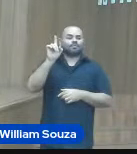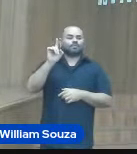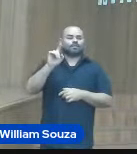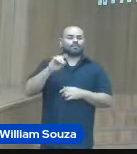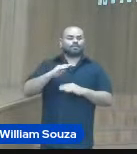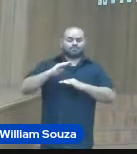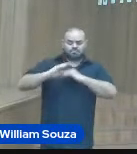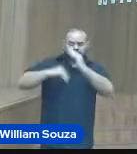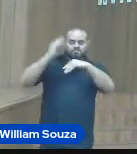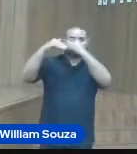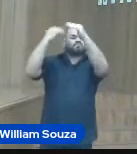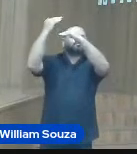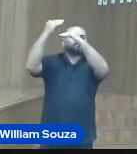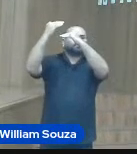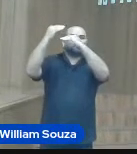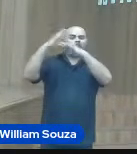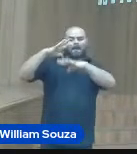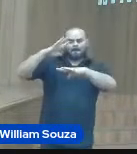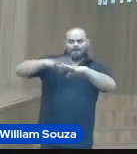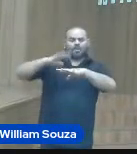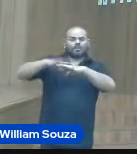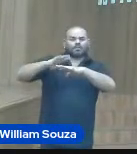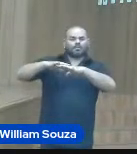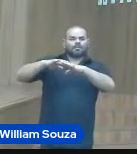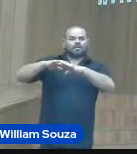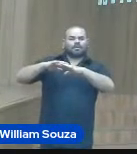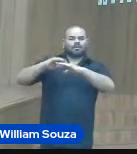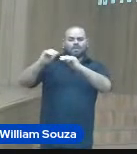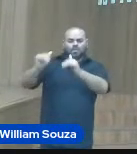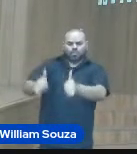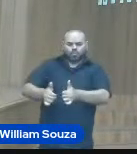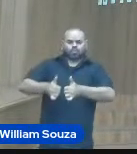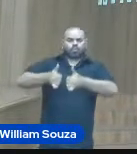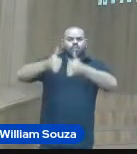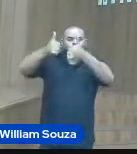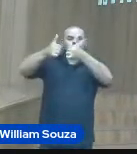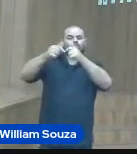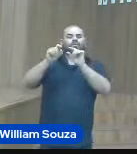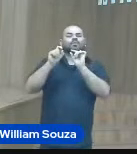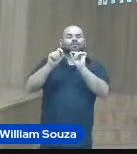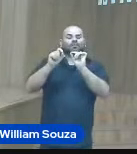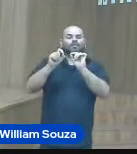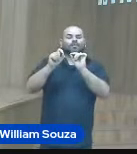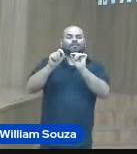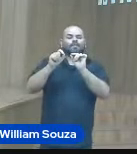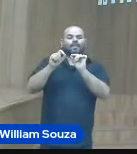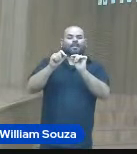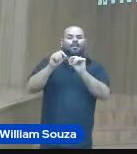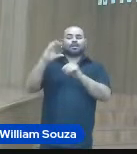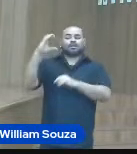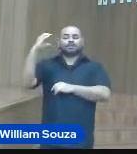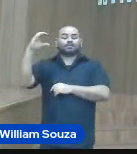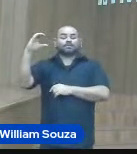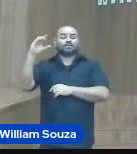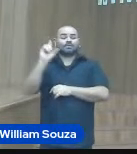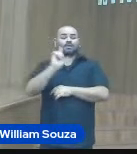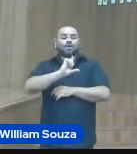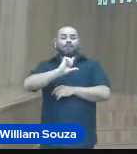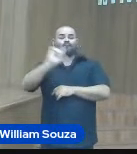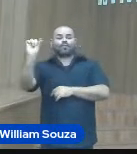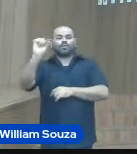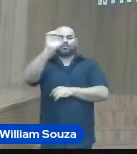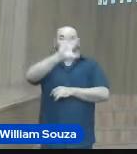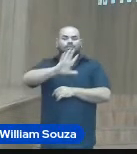grande potência da matemática no mundo, pelas contribuições daqueles cientistas que fugiram da